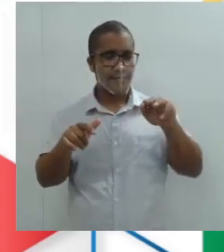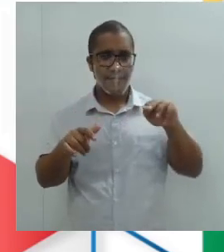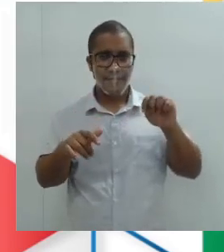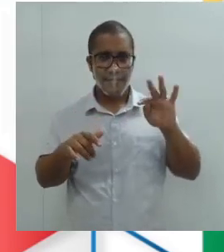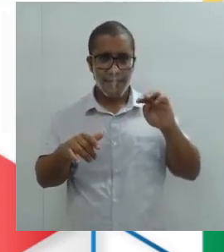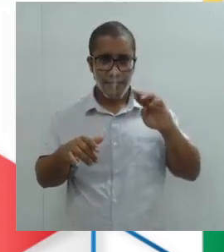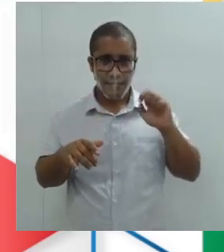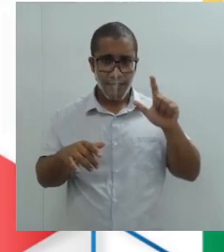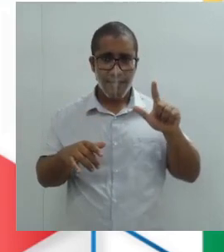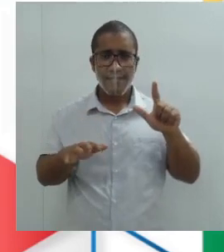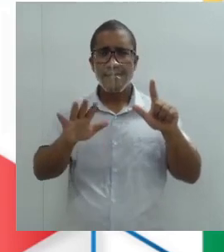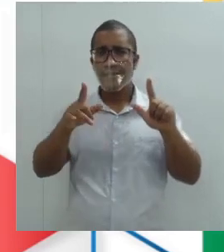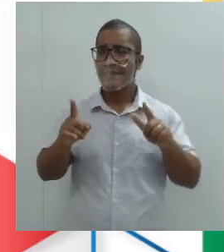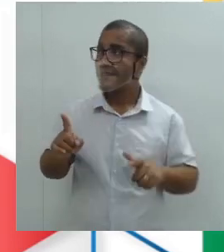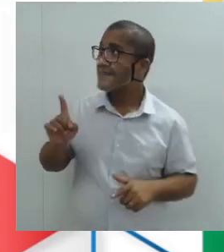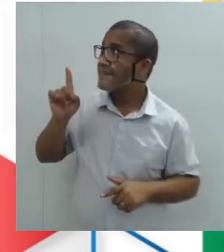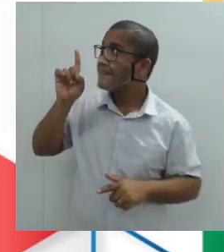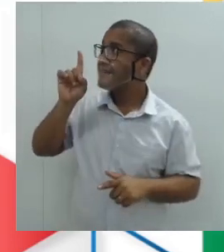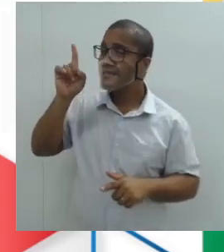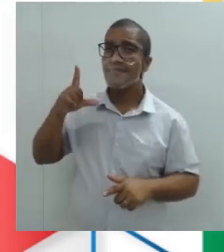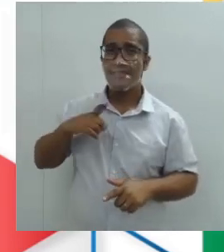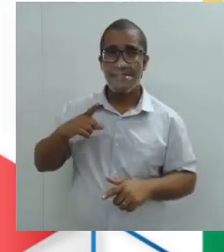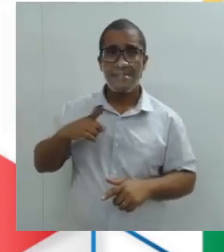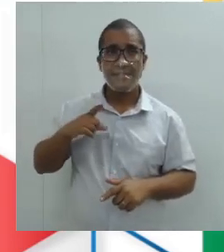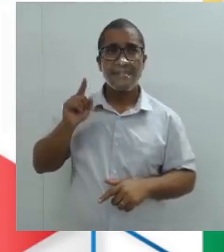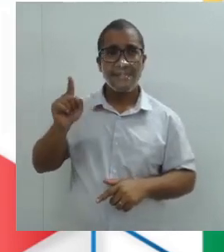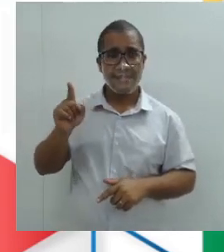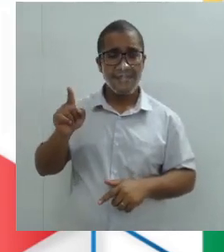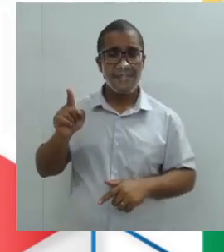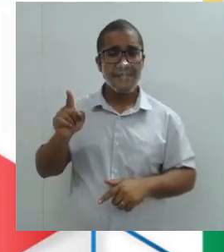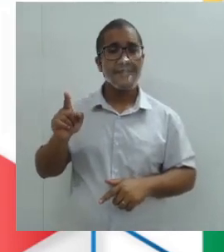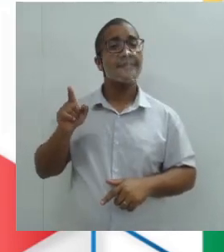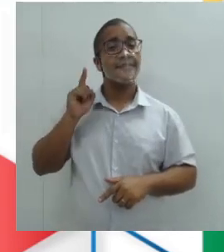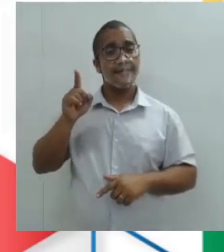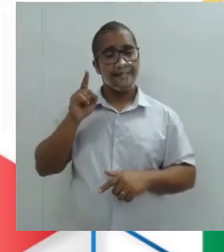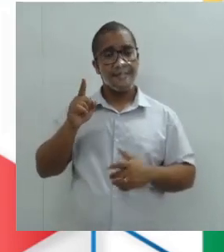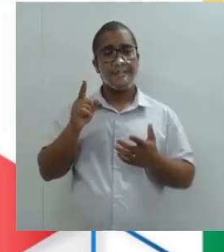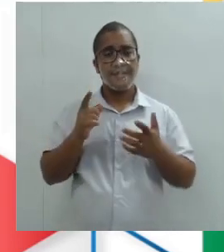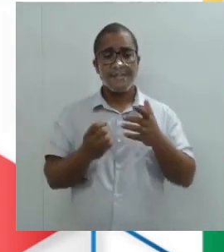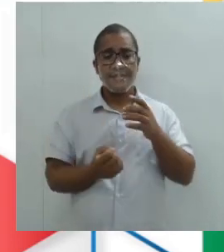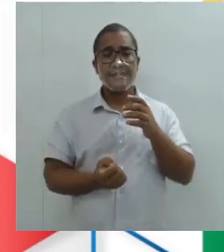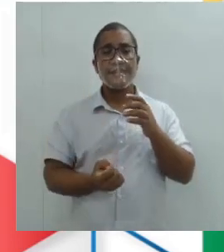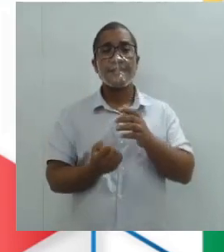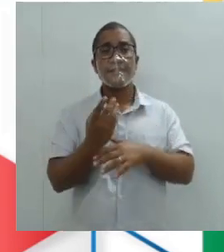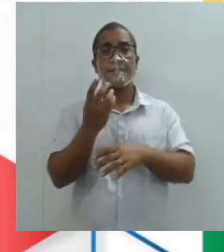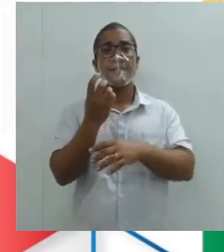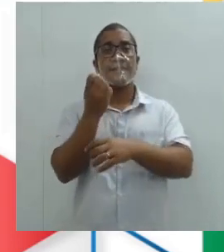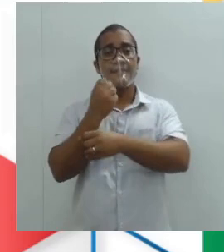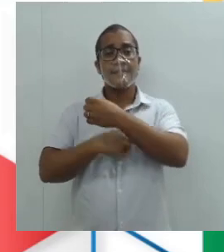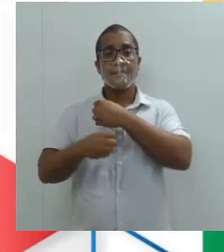é o Instituto do Patrimônio Histórico Artístico Nacional, que nasceu lá em